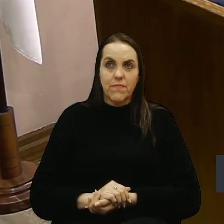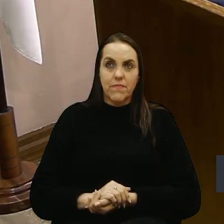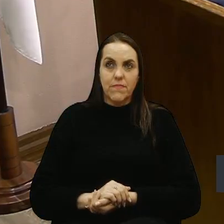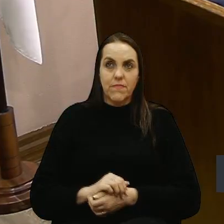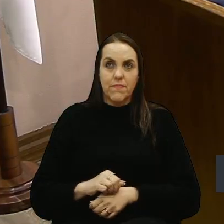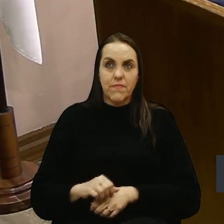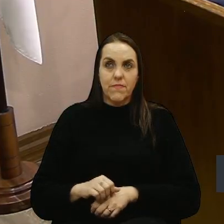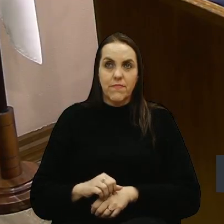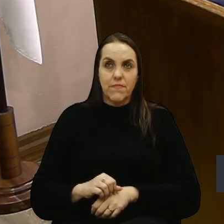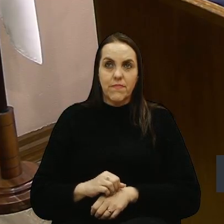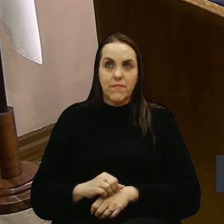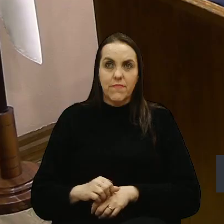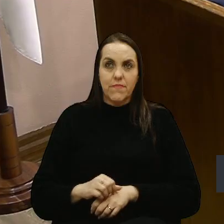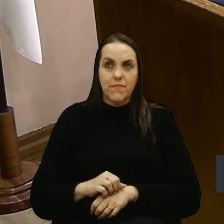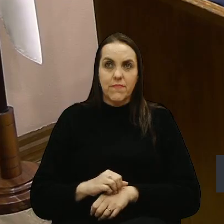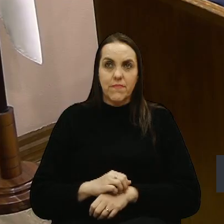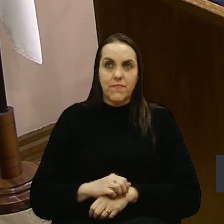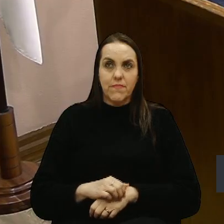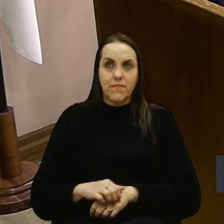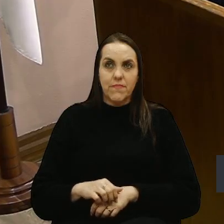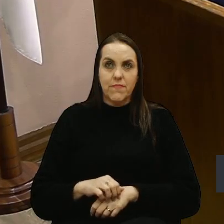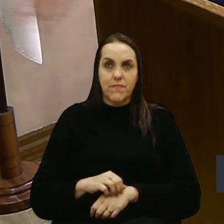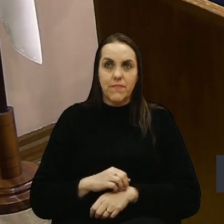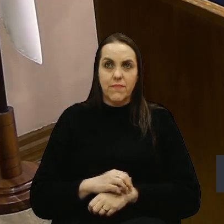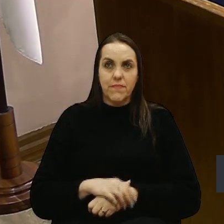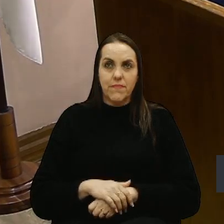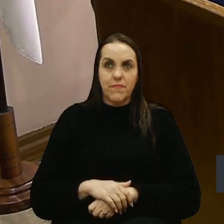De imediato, vereador, o que seria?